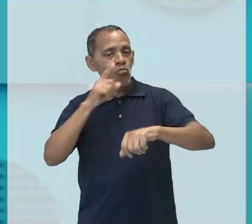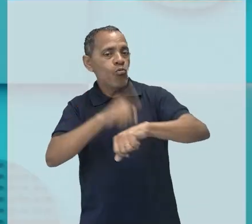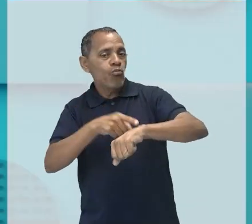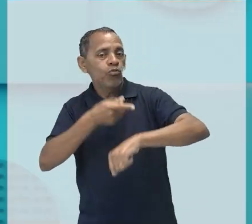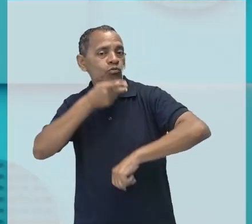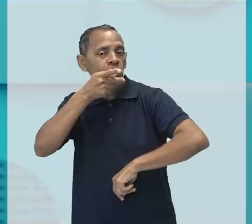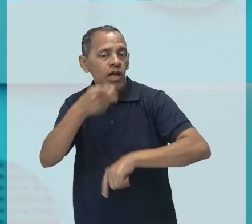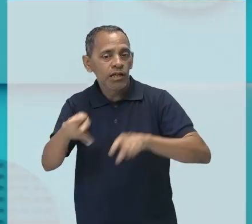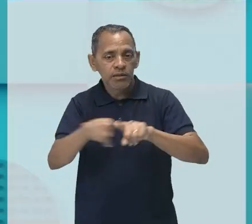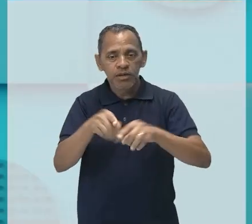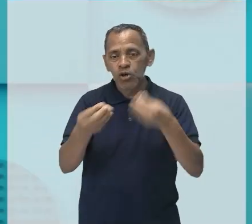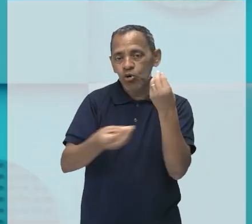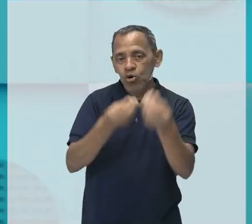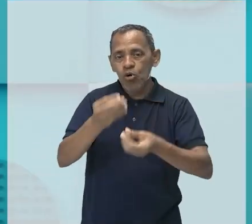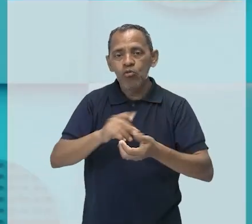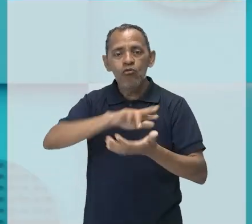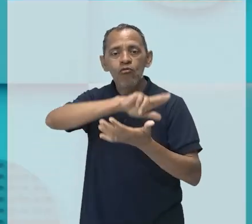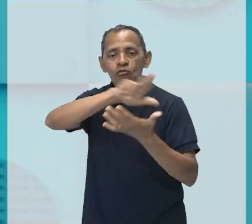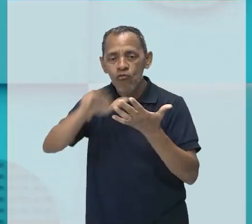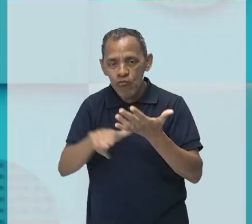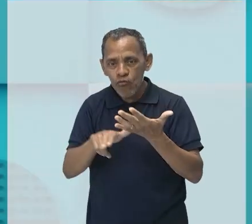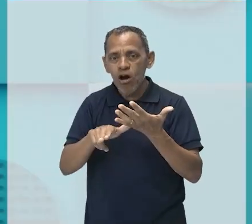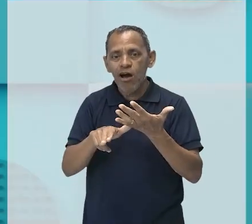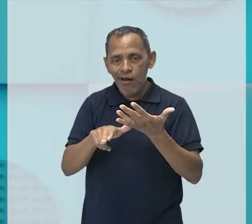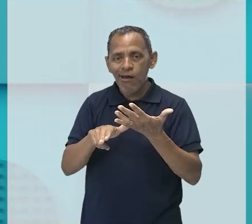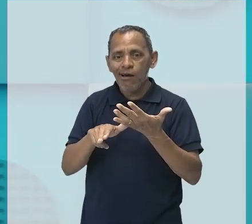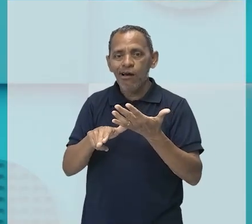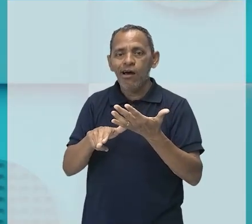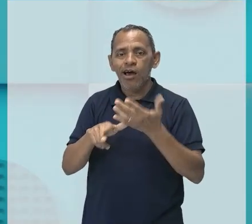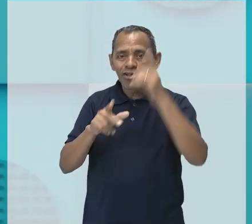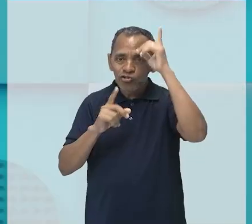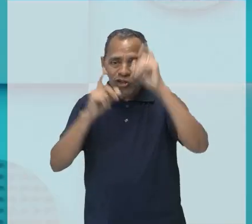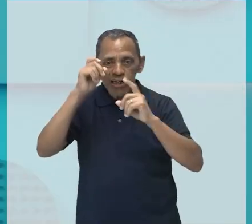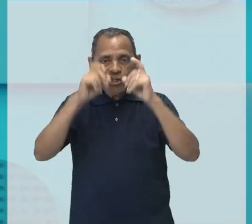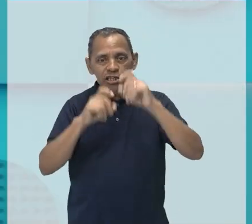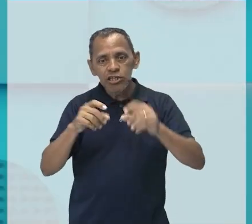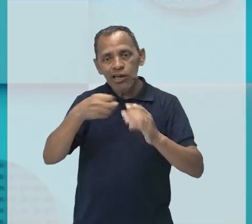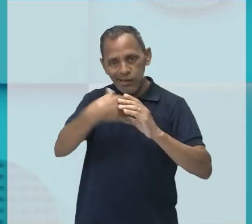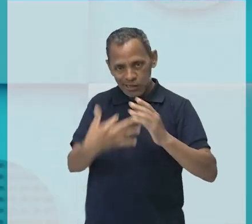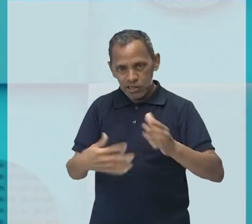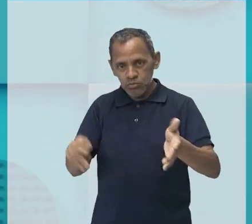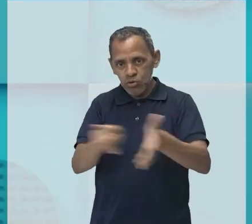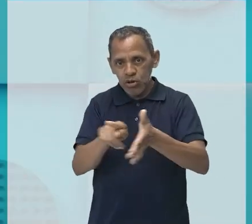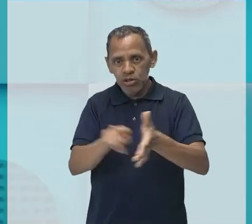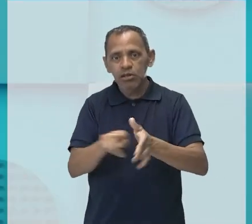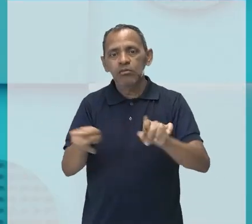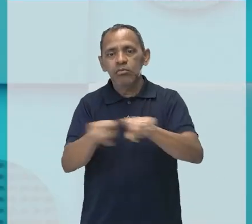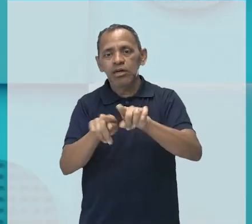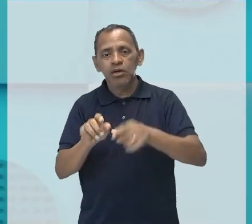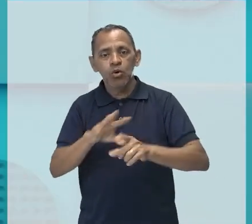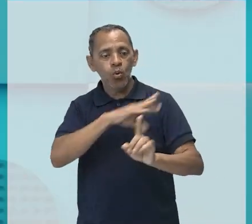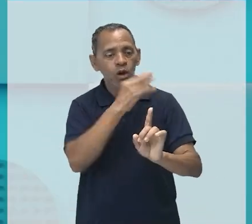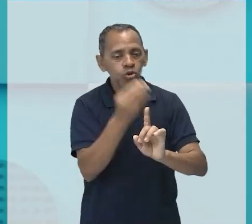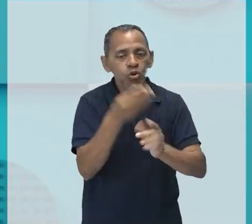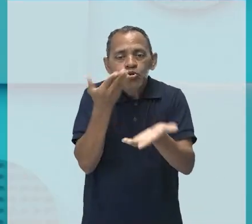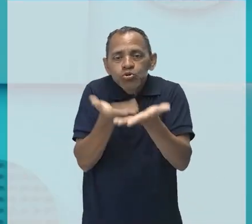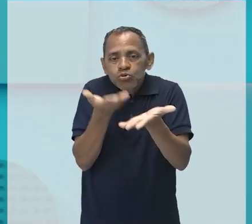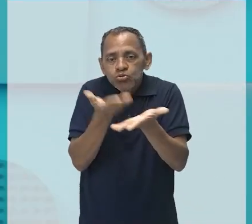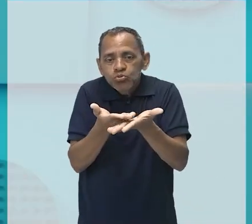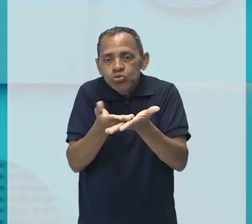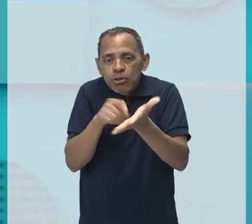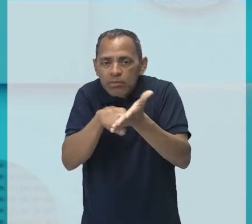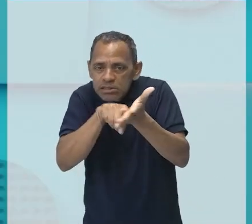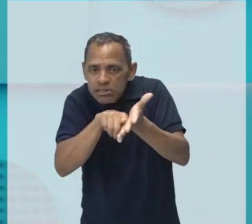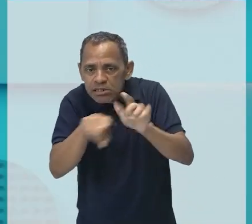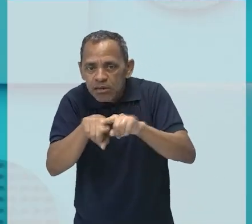falar. Então, existem vários jogos de improvisação e o ator, ele estuda o